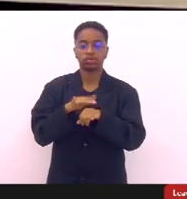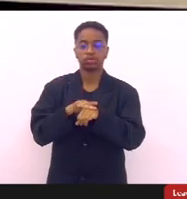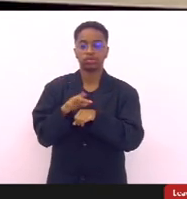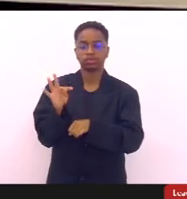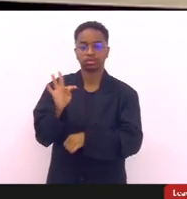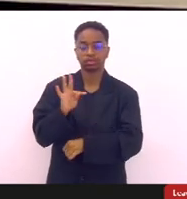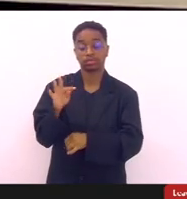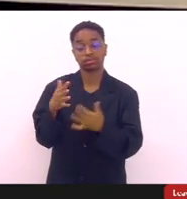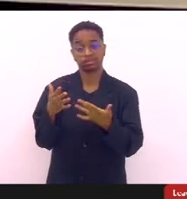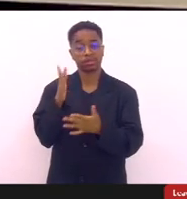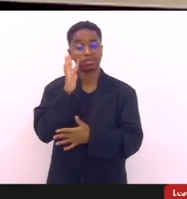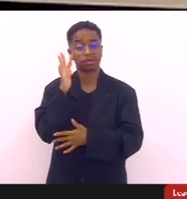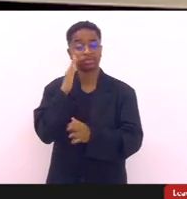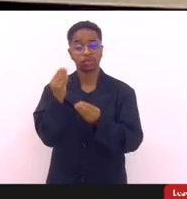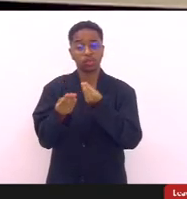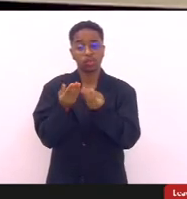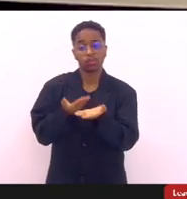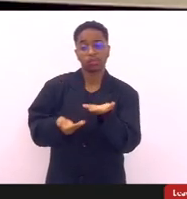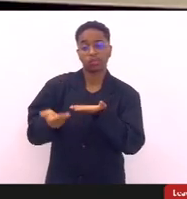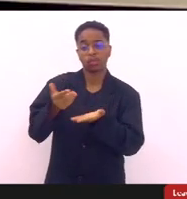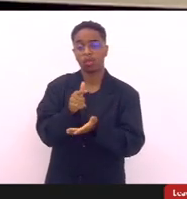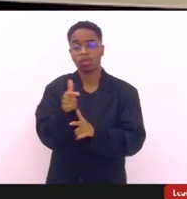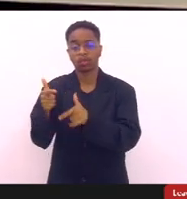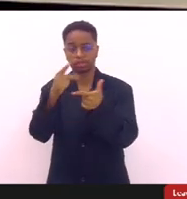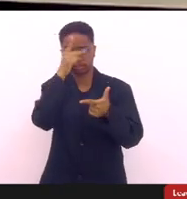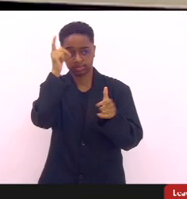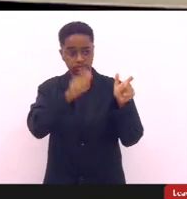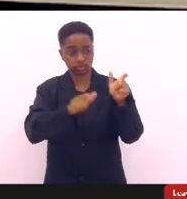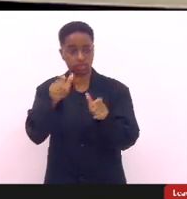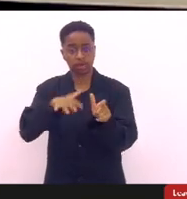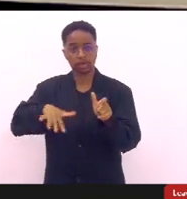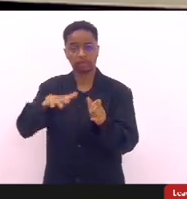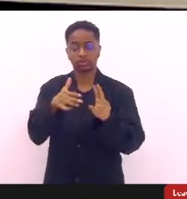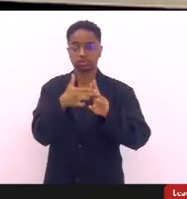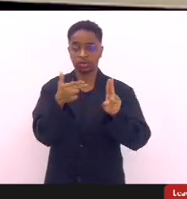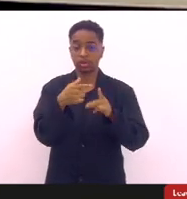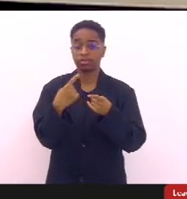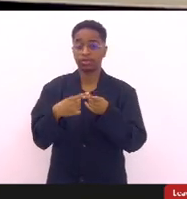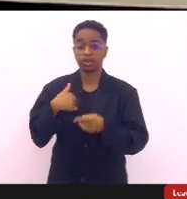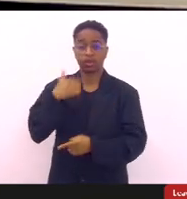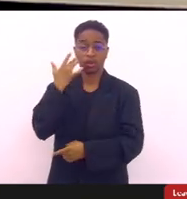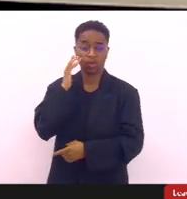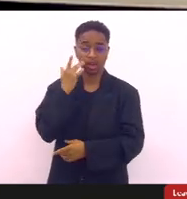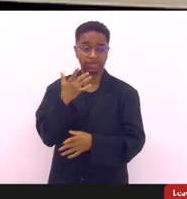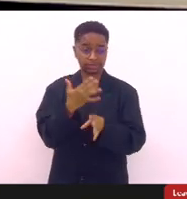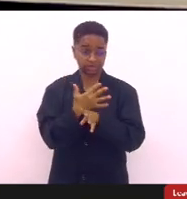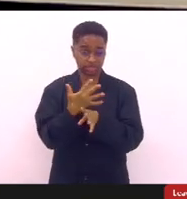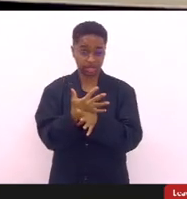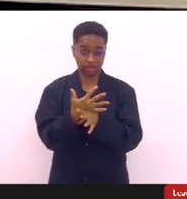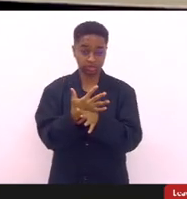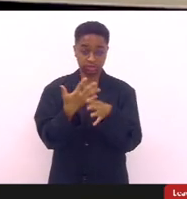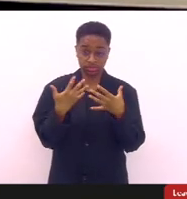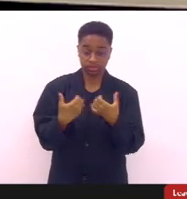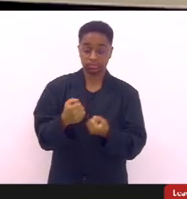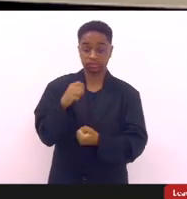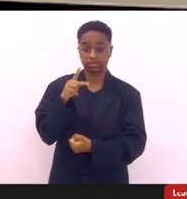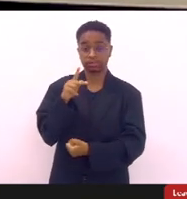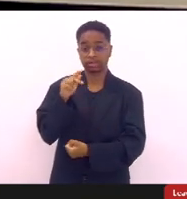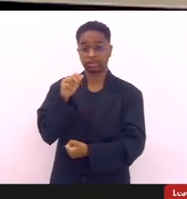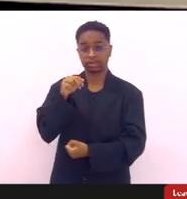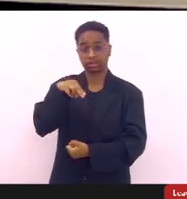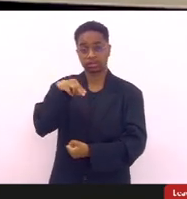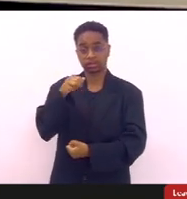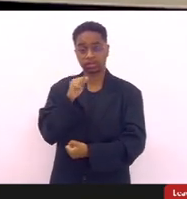interlocução com outros atores do SUS, né? Eu acho que os municípios que aderiram à PNASP não merecem, do Estado do Rio de Janeiro,